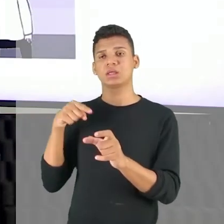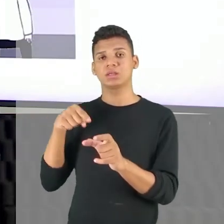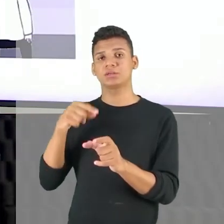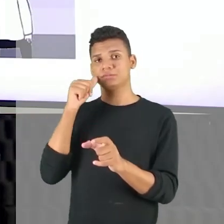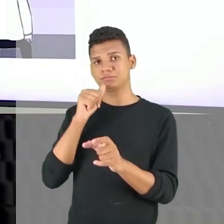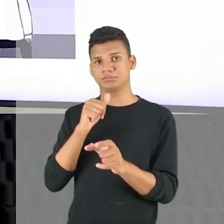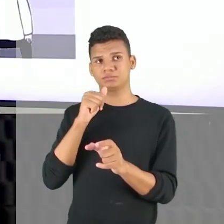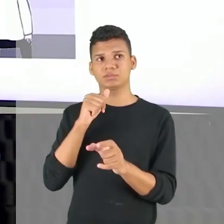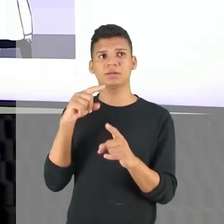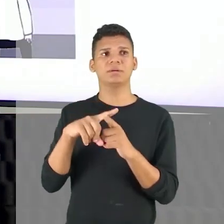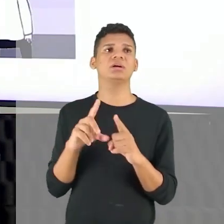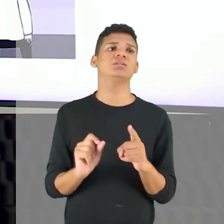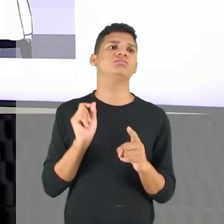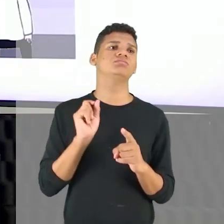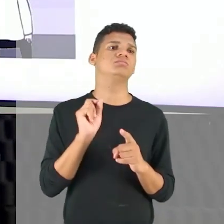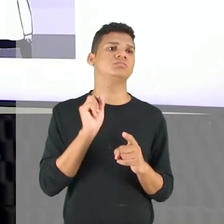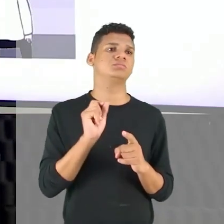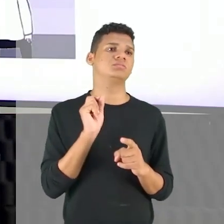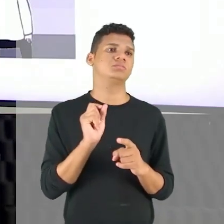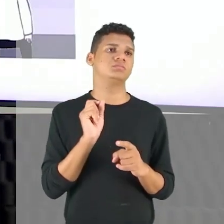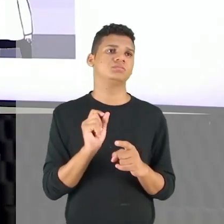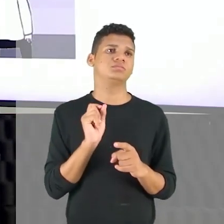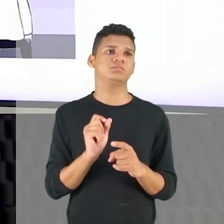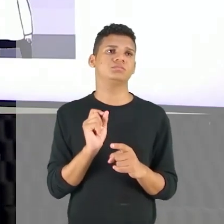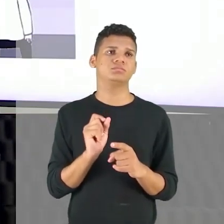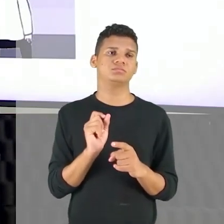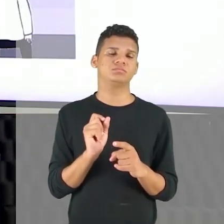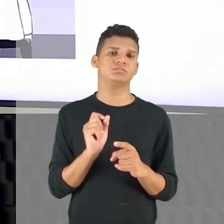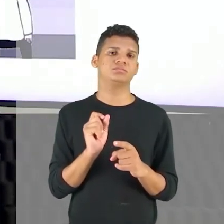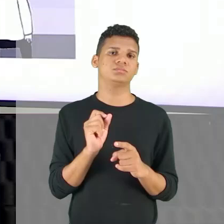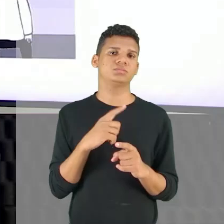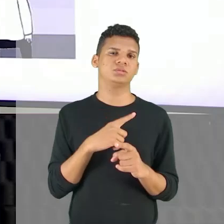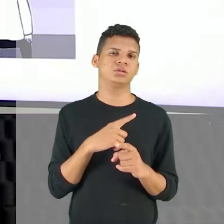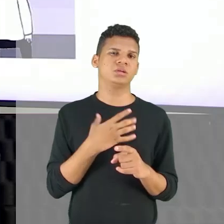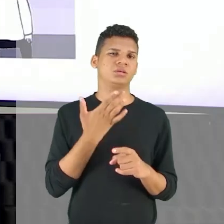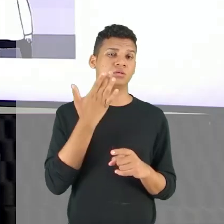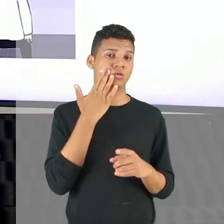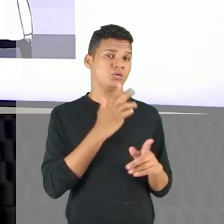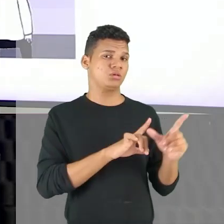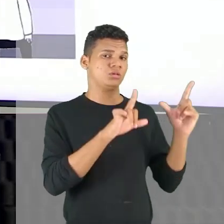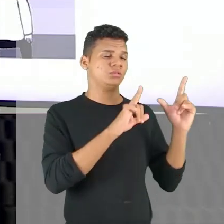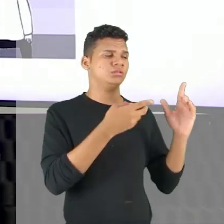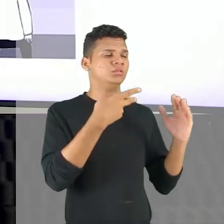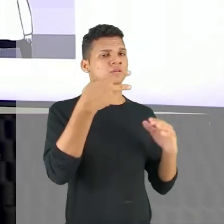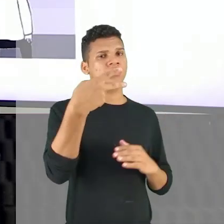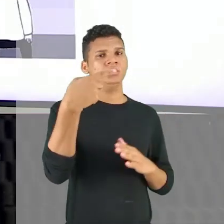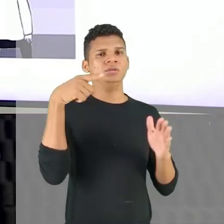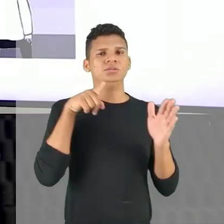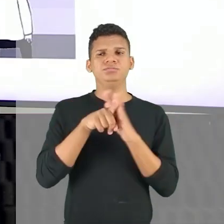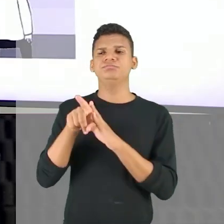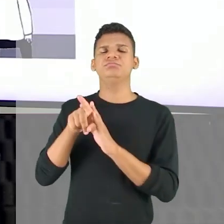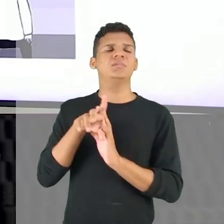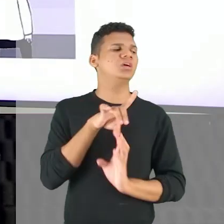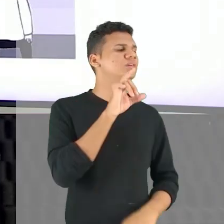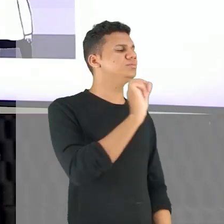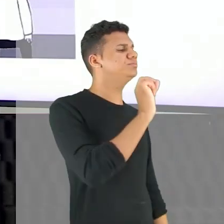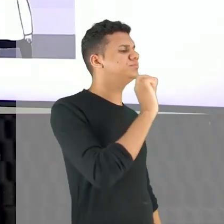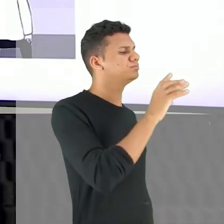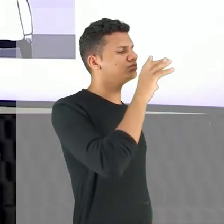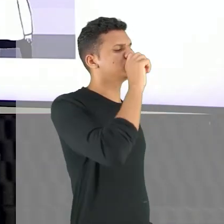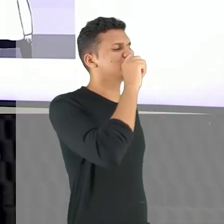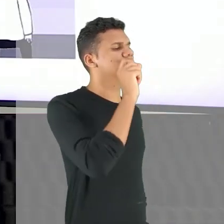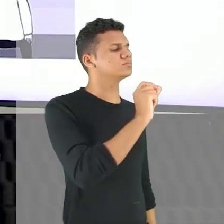quê? Lá no quadro, acho que é o 2, ele pergunta, E eu cheiro a quê? Lembra que ela